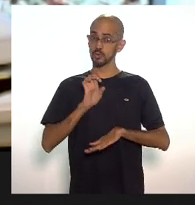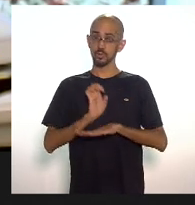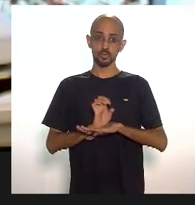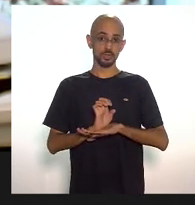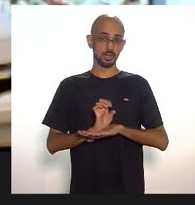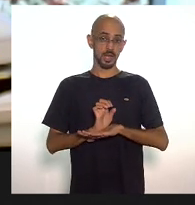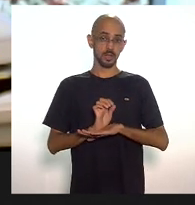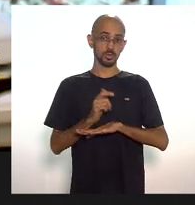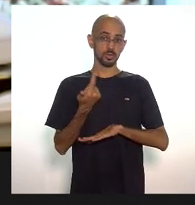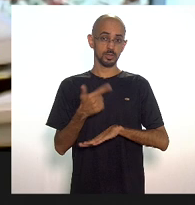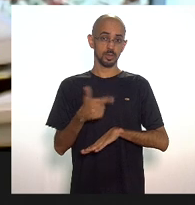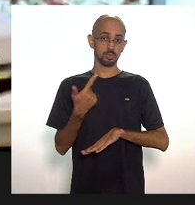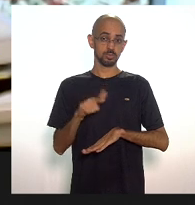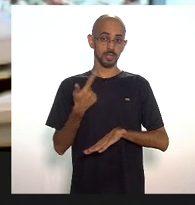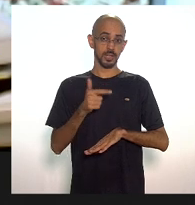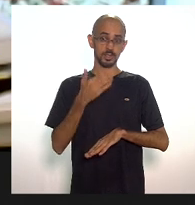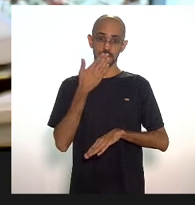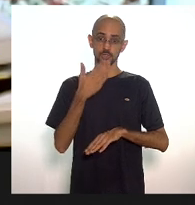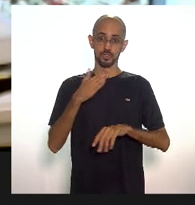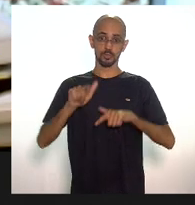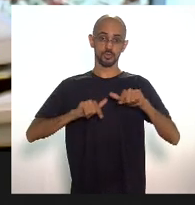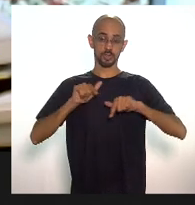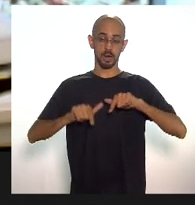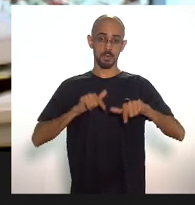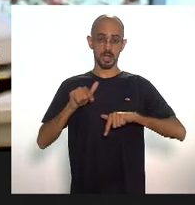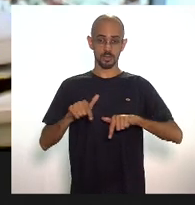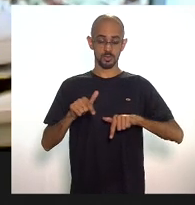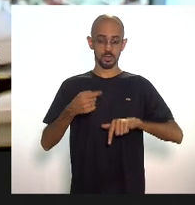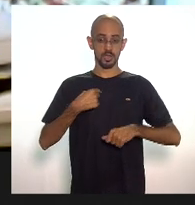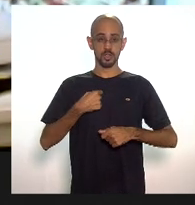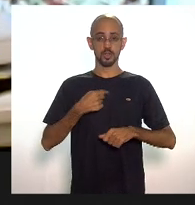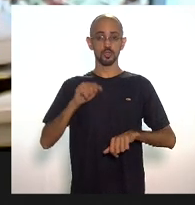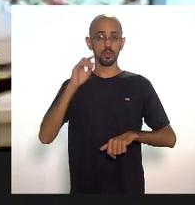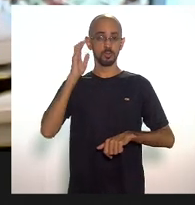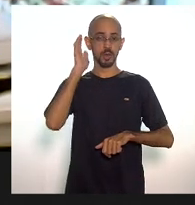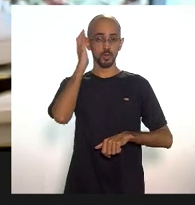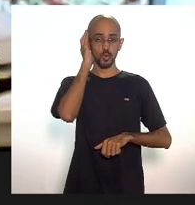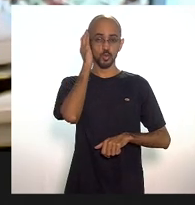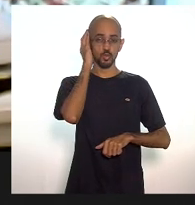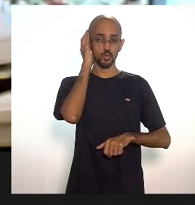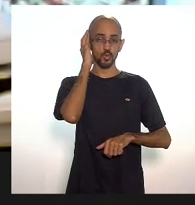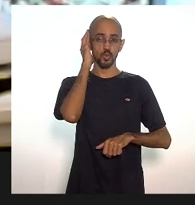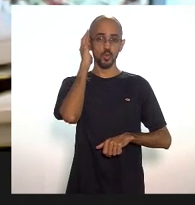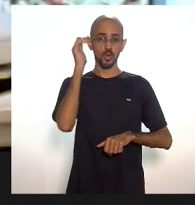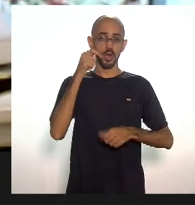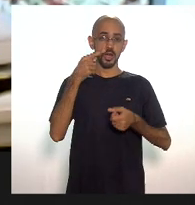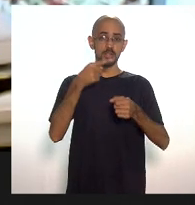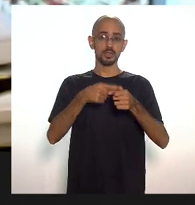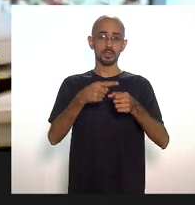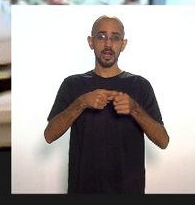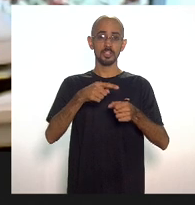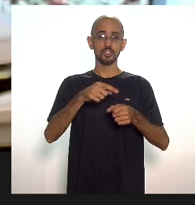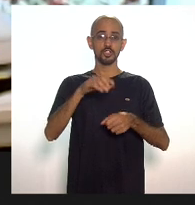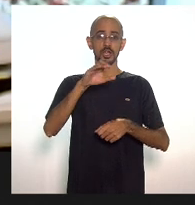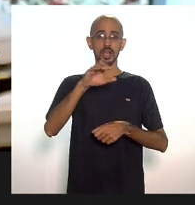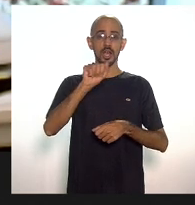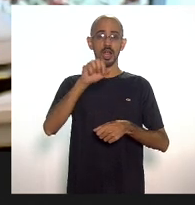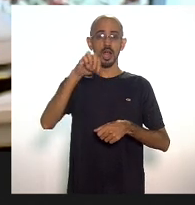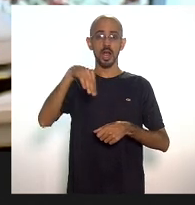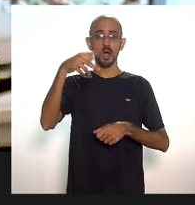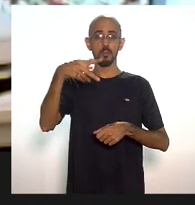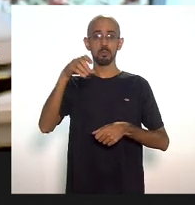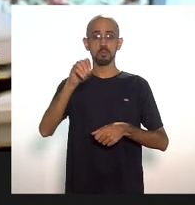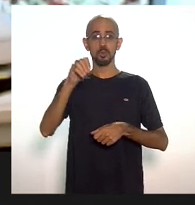faz esse tipo de atividade. Eu sou do Mato Grosso do Sul, da cidade de Campo Grande, a terra do